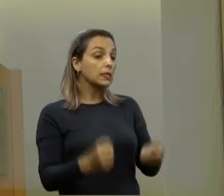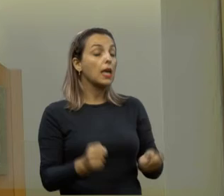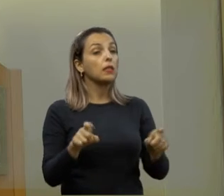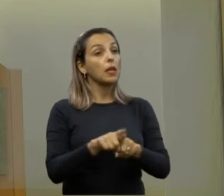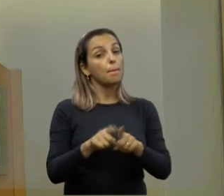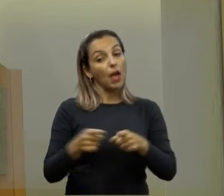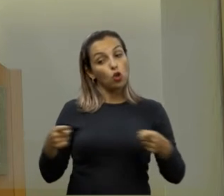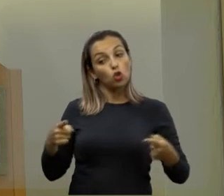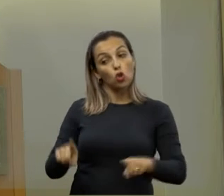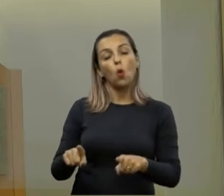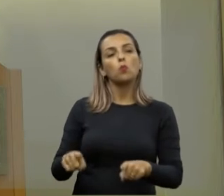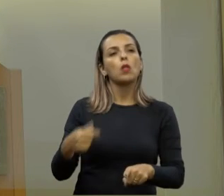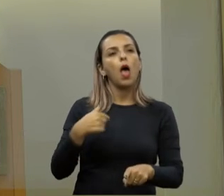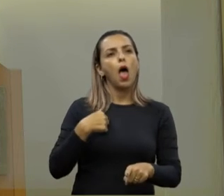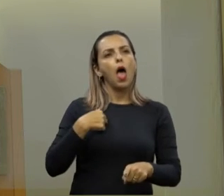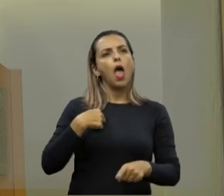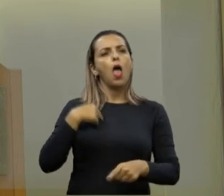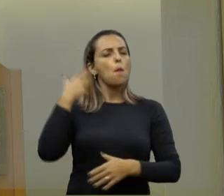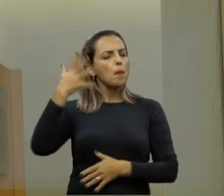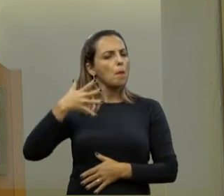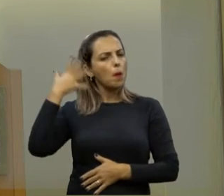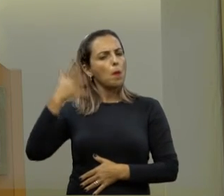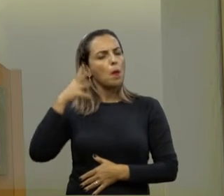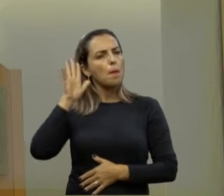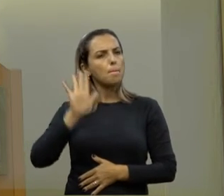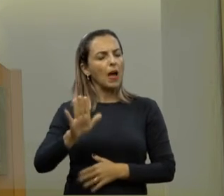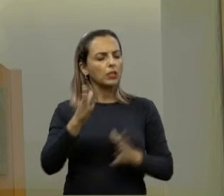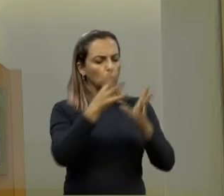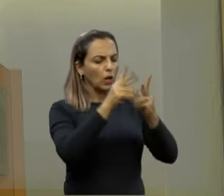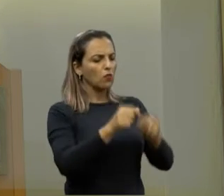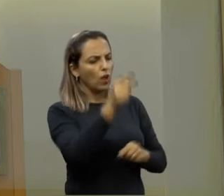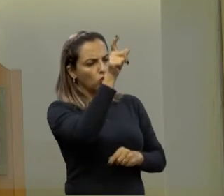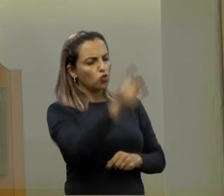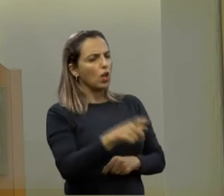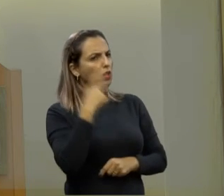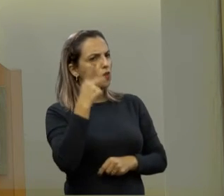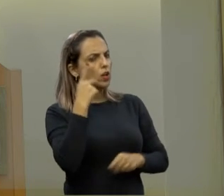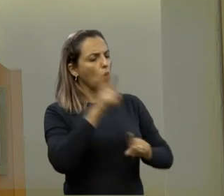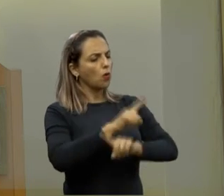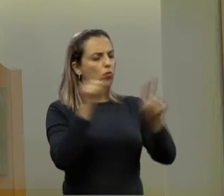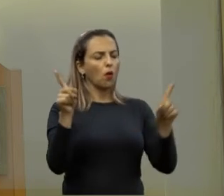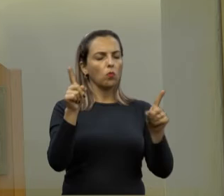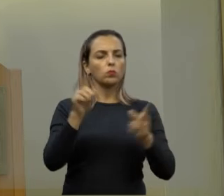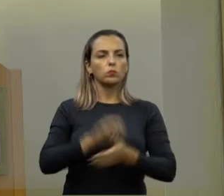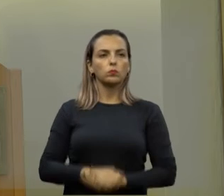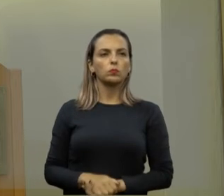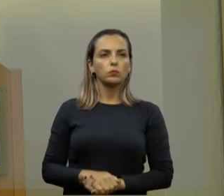contraditório também faça o nosso discurso mas não desqualificando o Nobre Vereador e